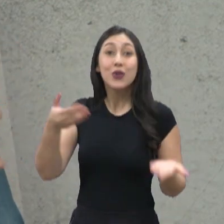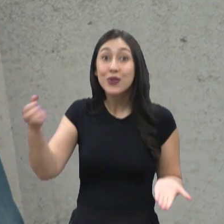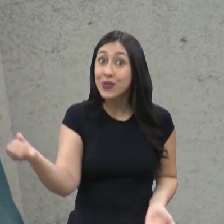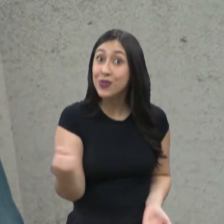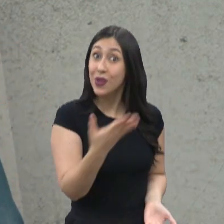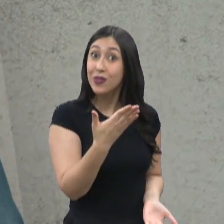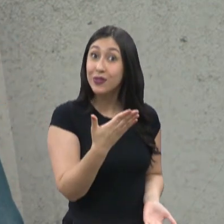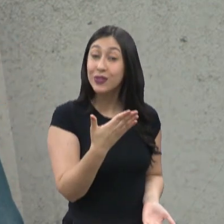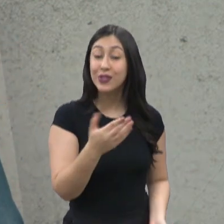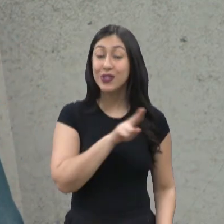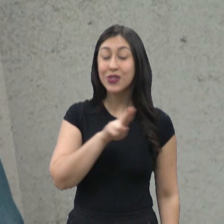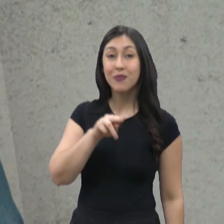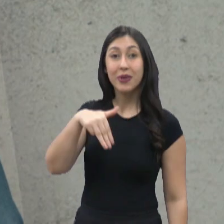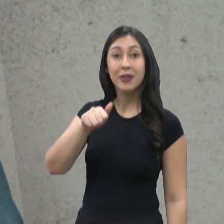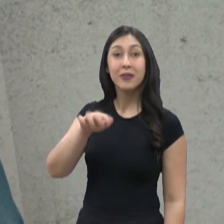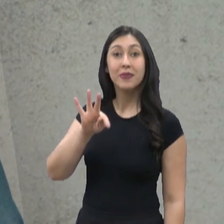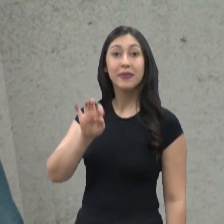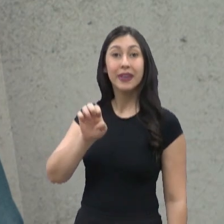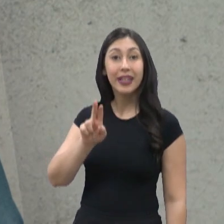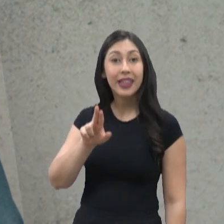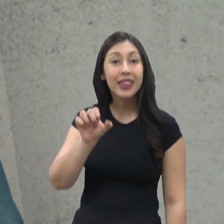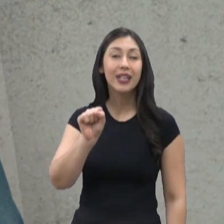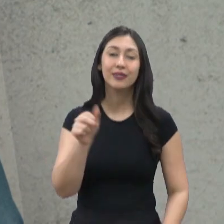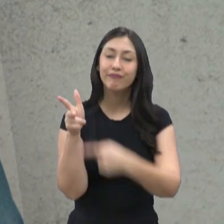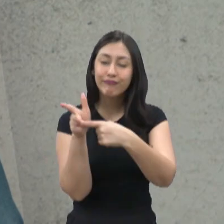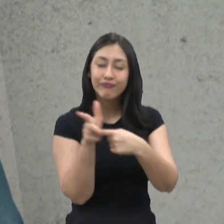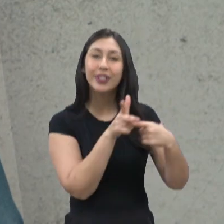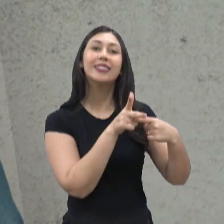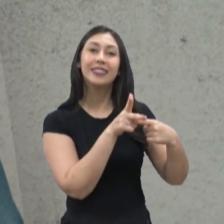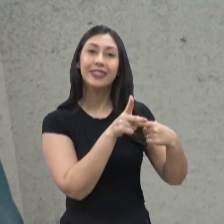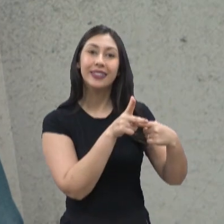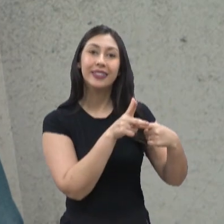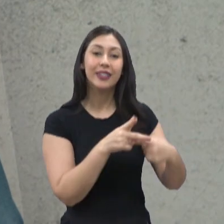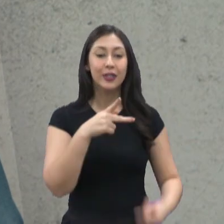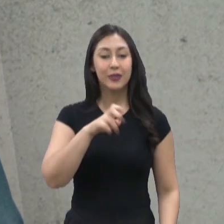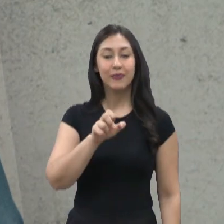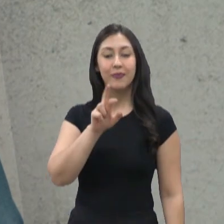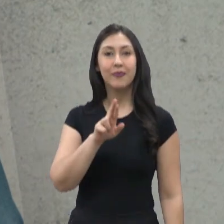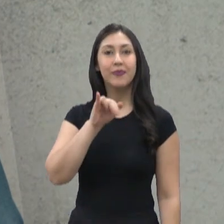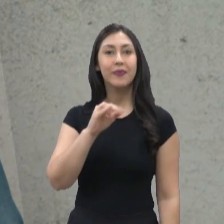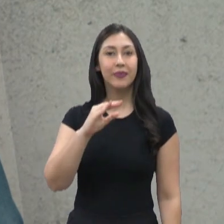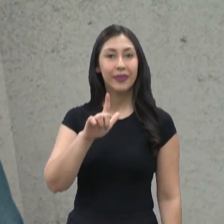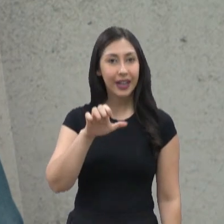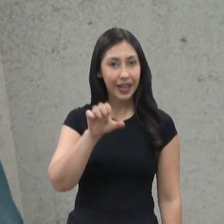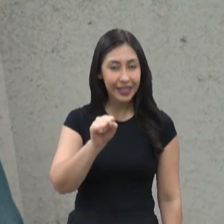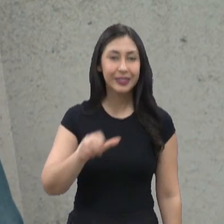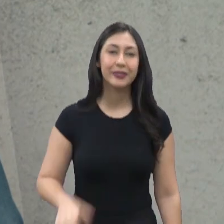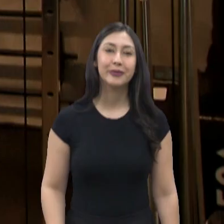programa, o repórter Matheus Andrade, e as imagens são do cinegrafista Péricles Rizzi. É com você, Matheus.